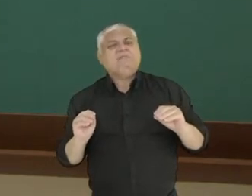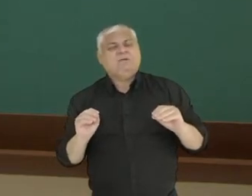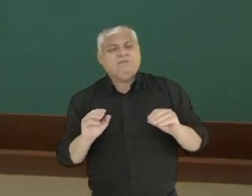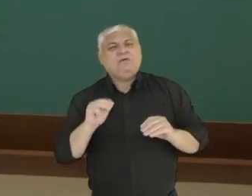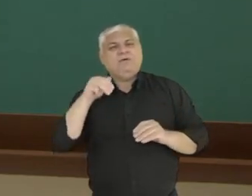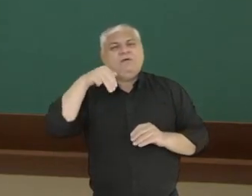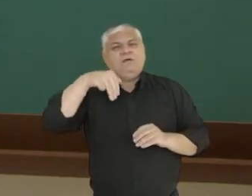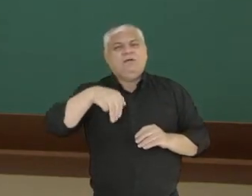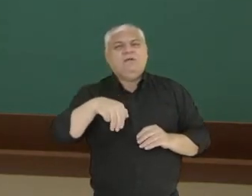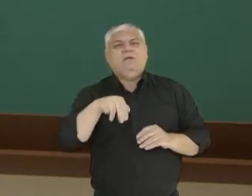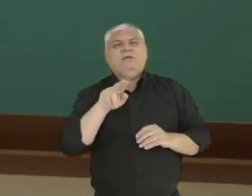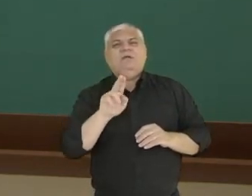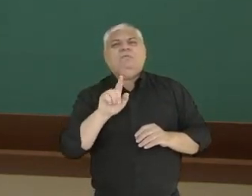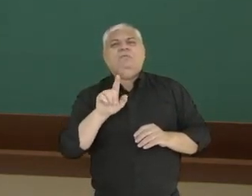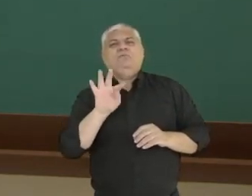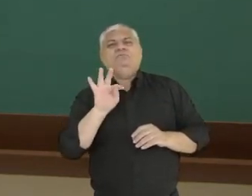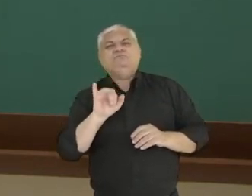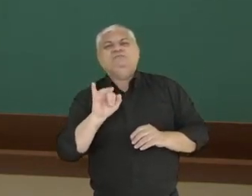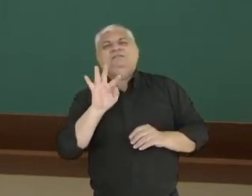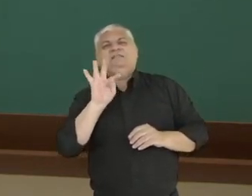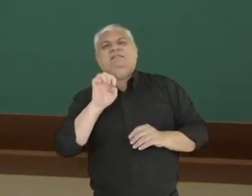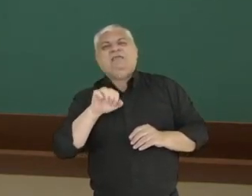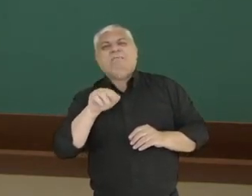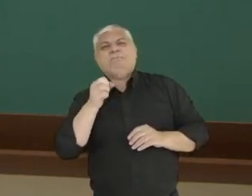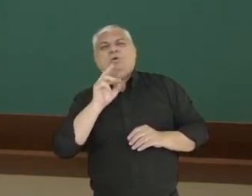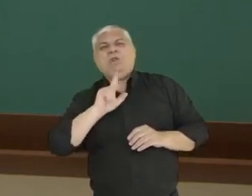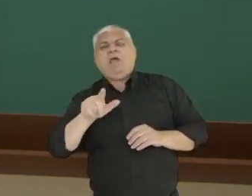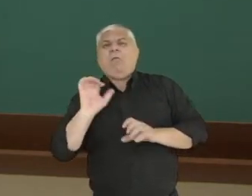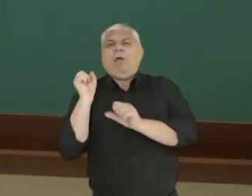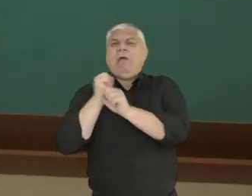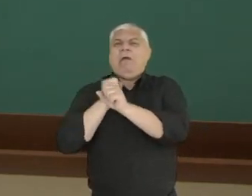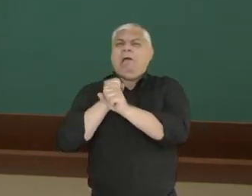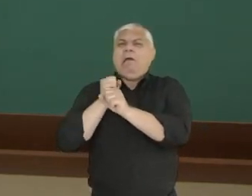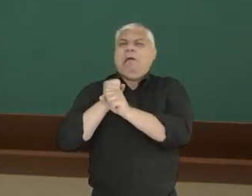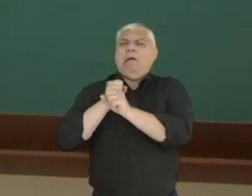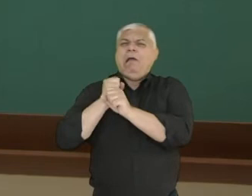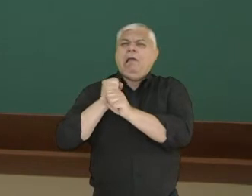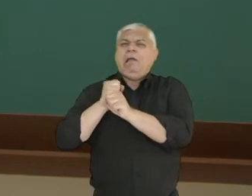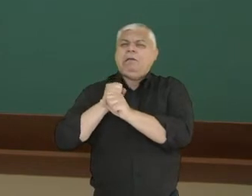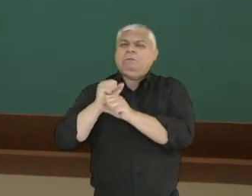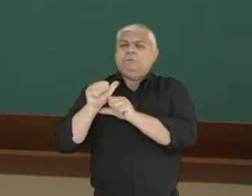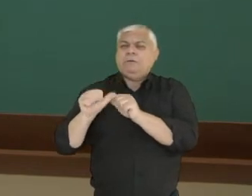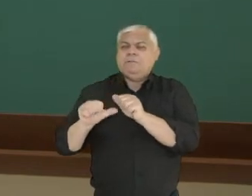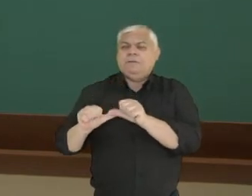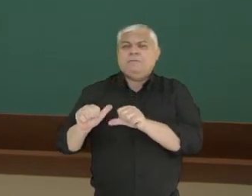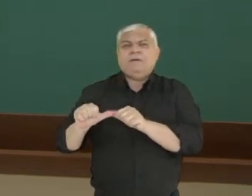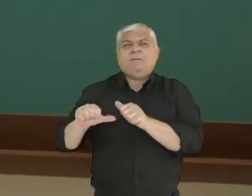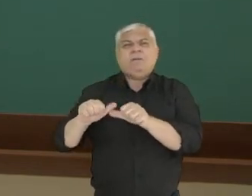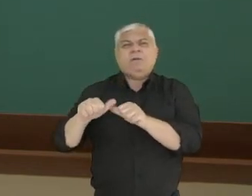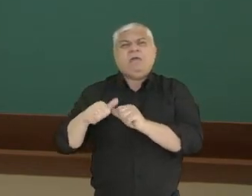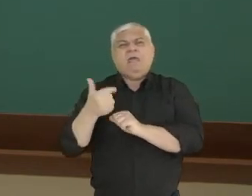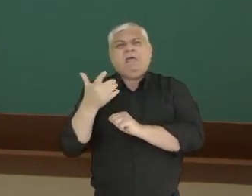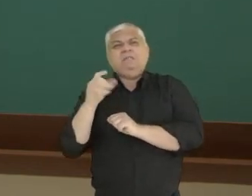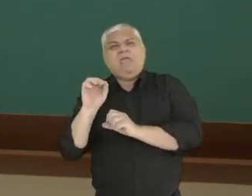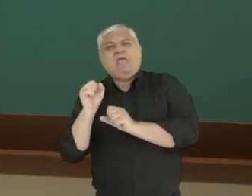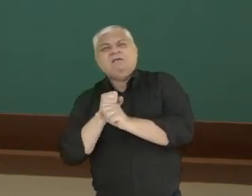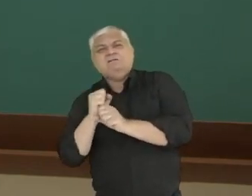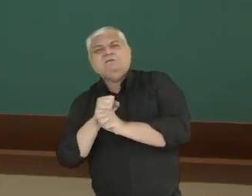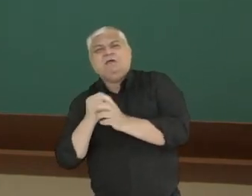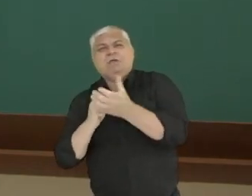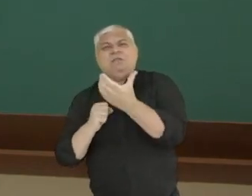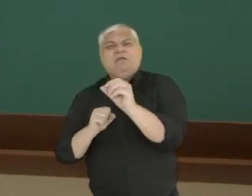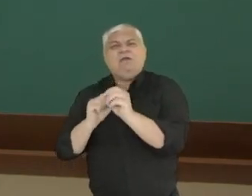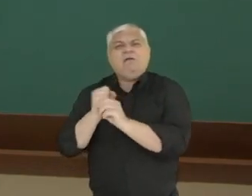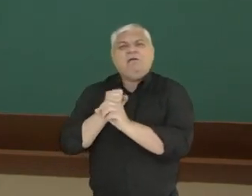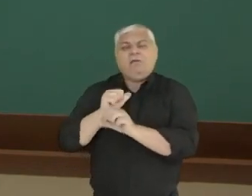longo de vários anos. Então observam-se mudanças ao longo de anos ou ao longo de décadas. E aqui na tela eu trago para